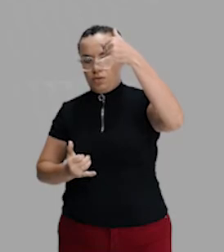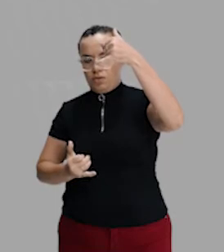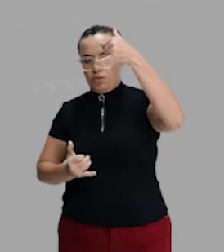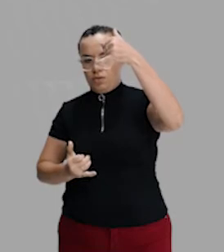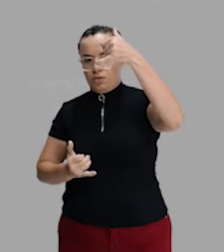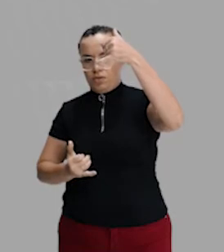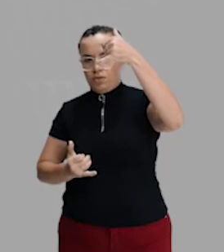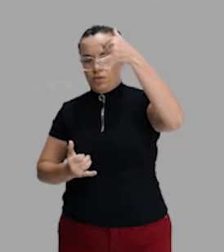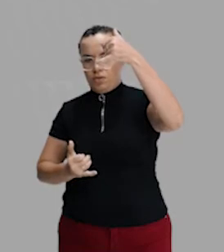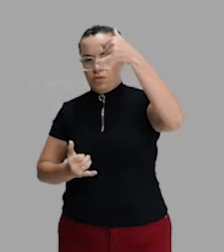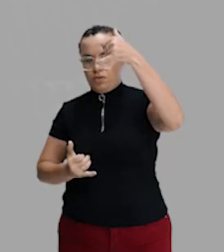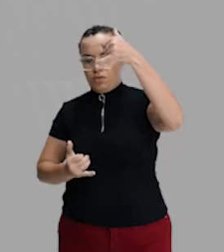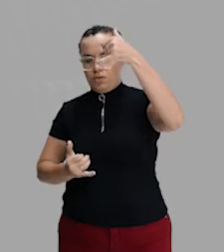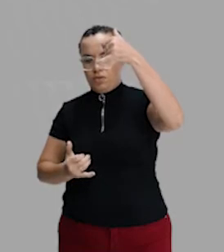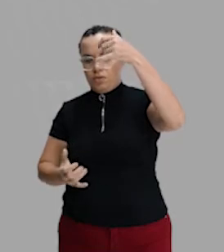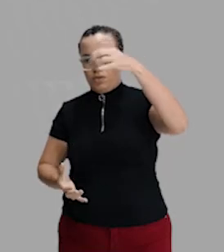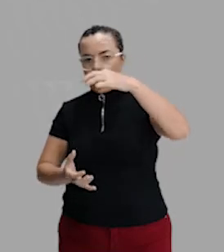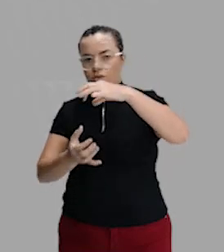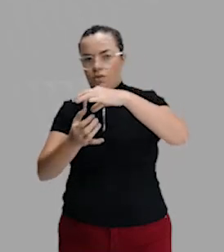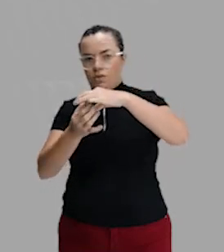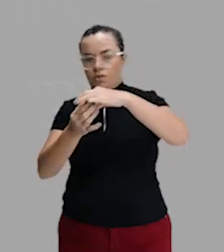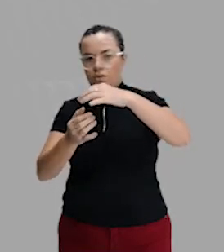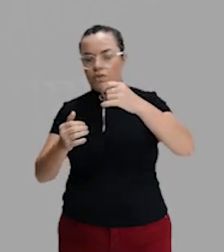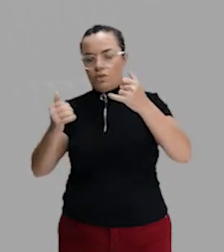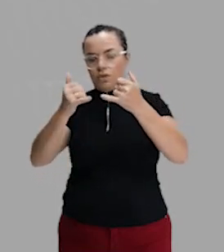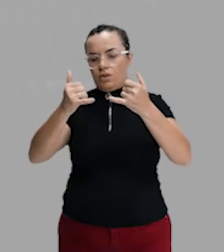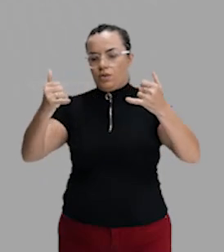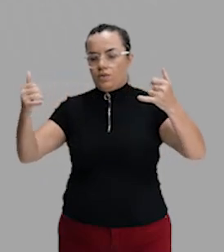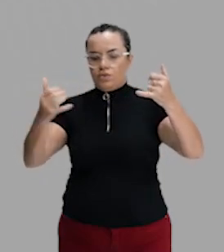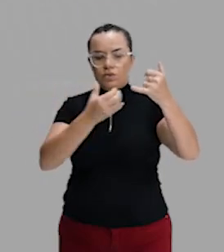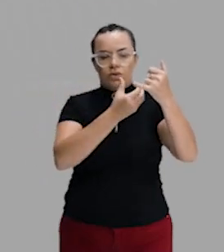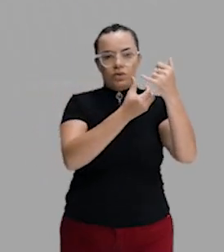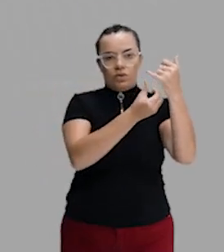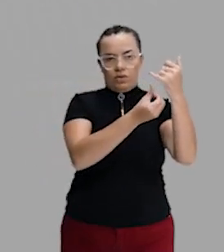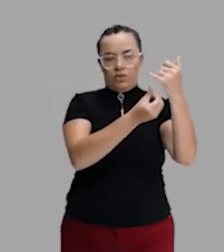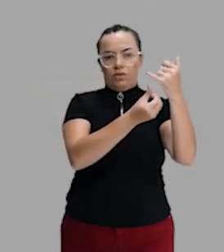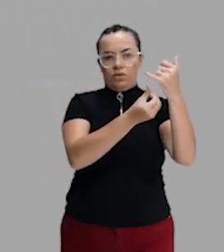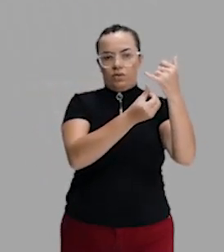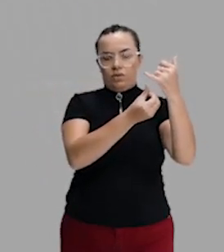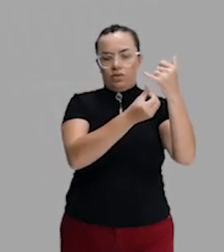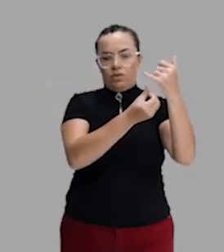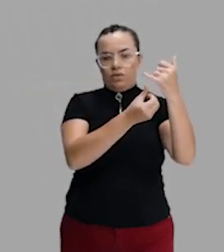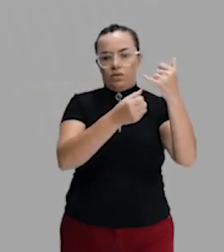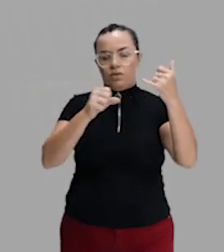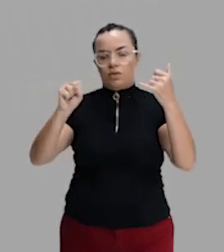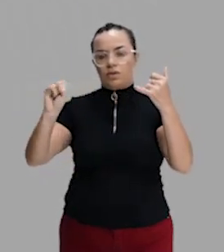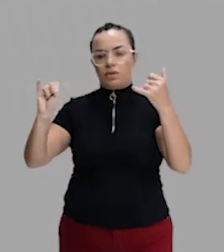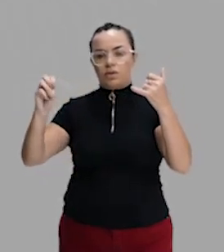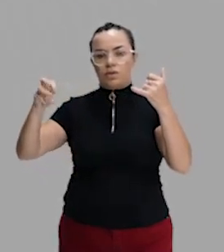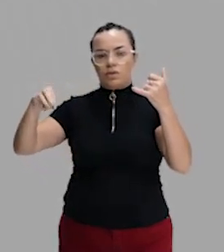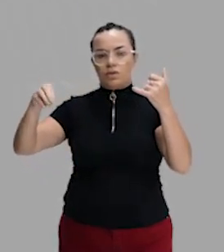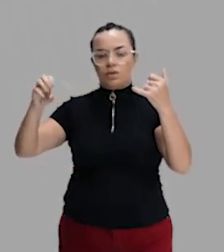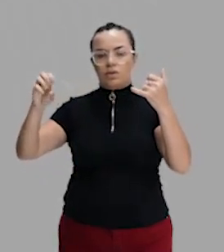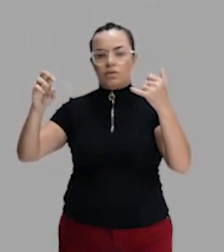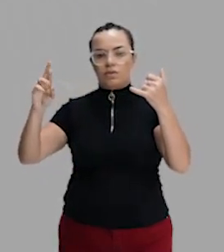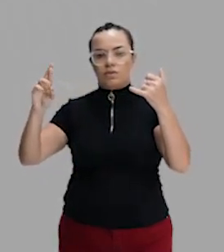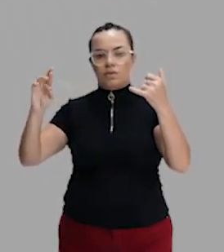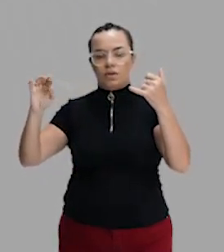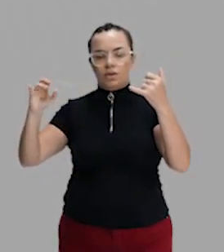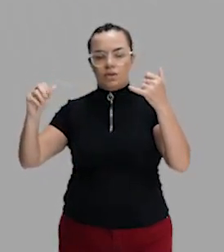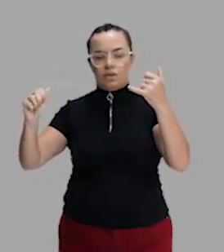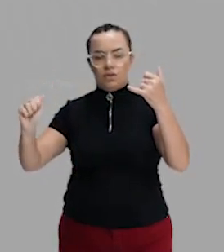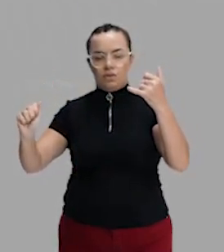coincide, né, ou intercepta o teu eixo de simetria, tá? O vértice ele fica bem no